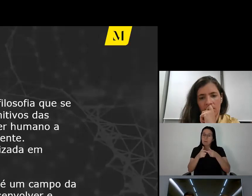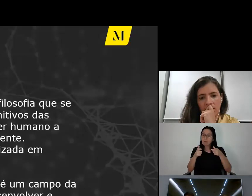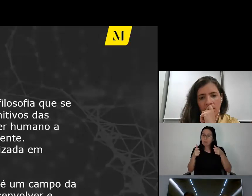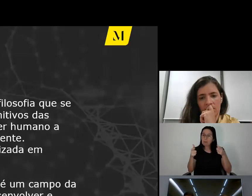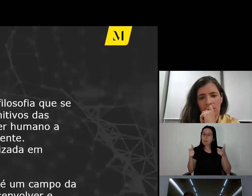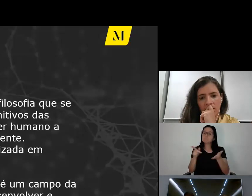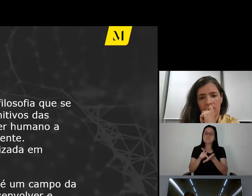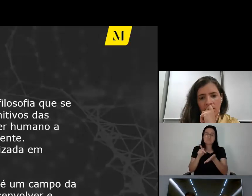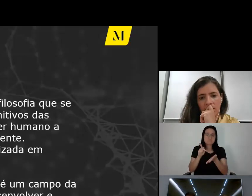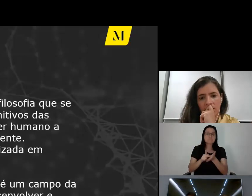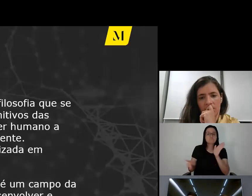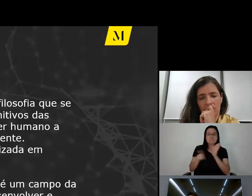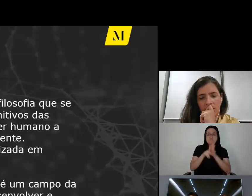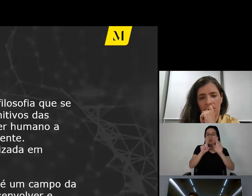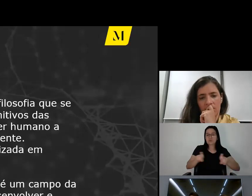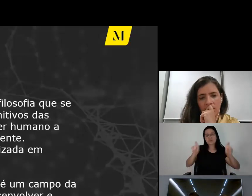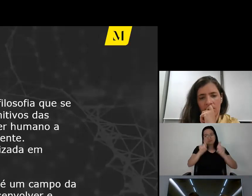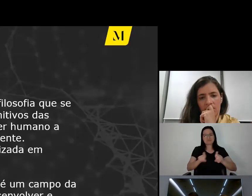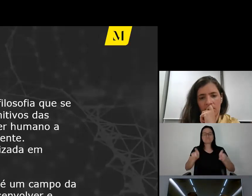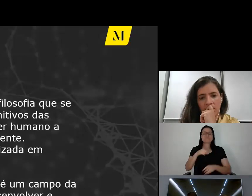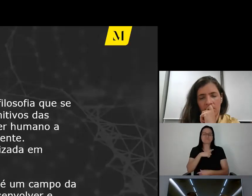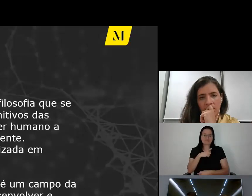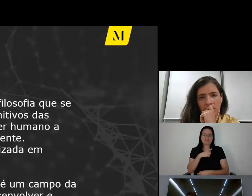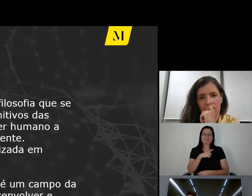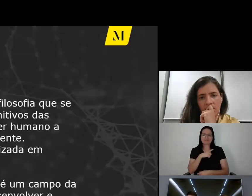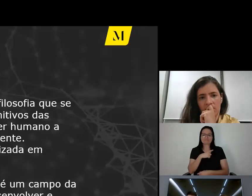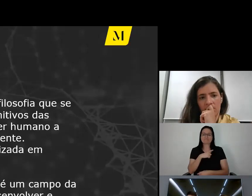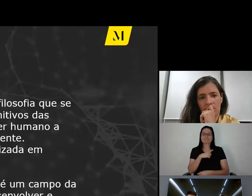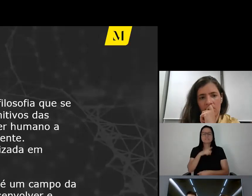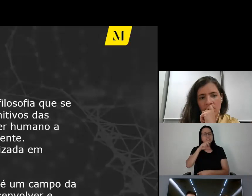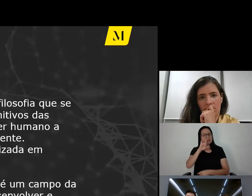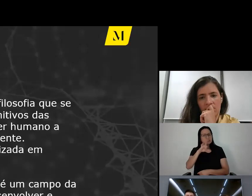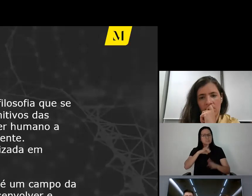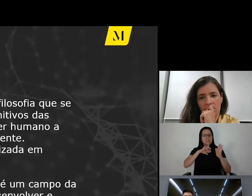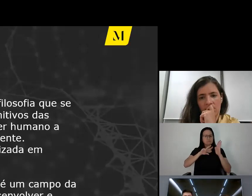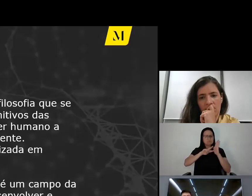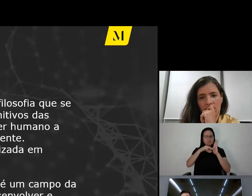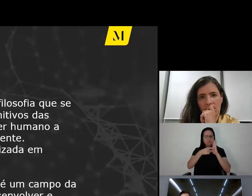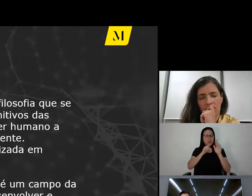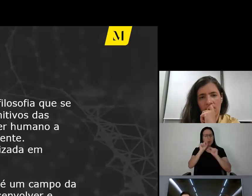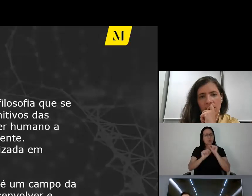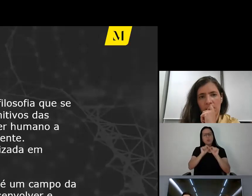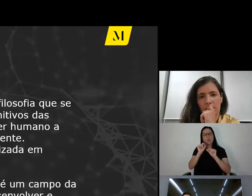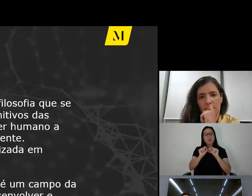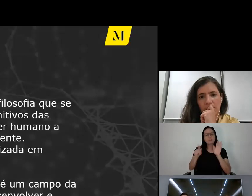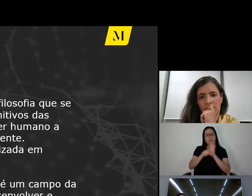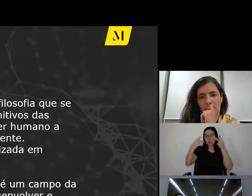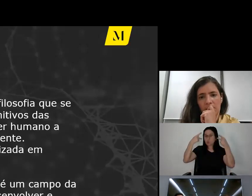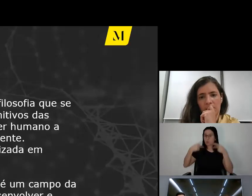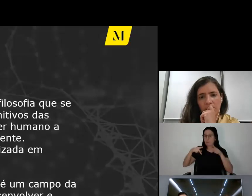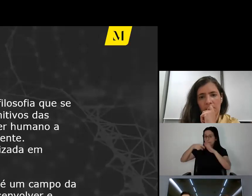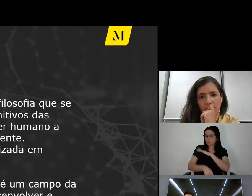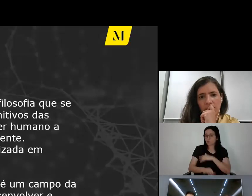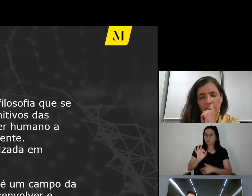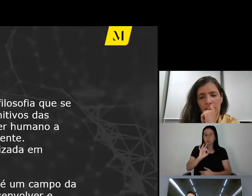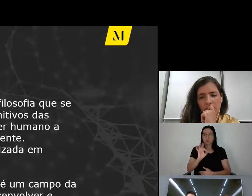processos computacionais. Mas se a gente pega uma definição talvez mais humana, talvez menos aprofundada, menos especialista, a gente